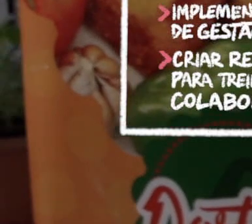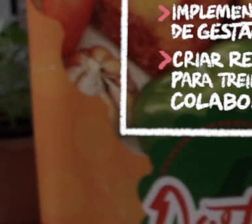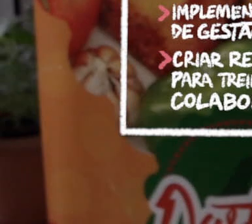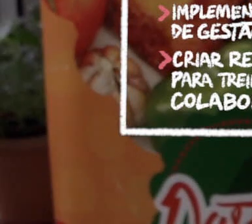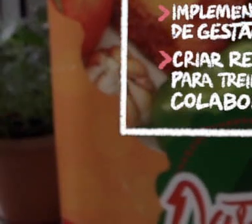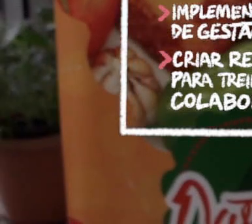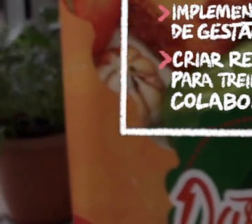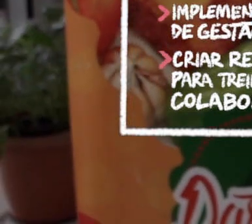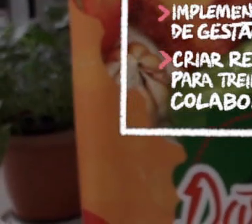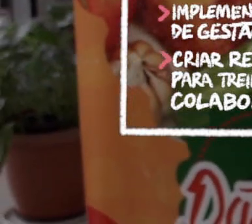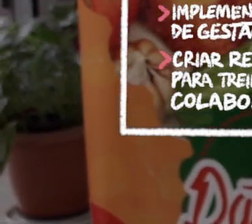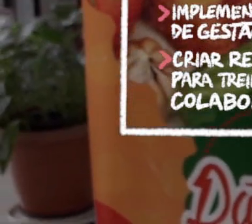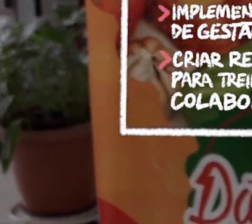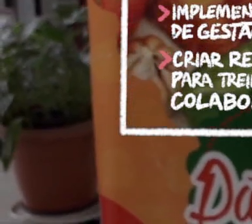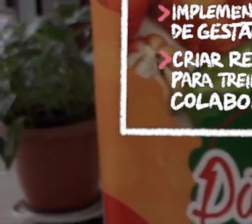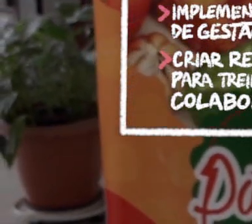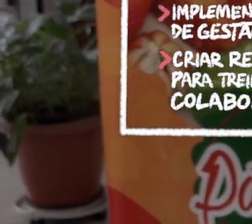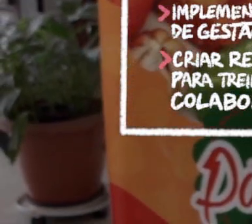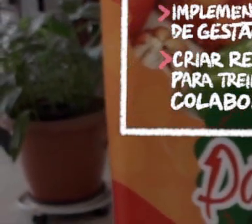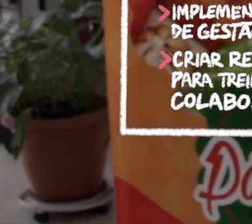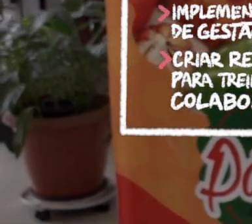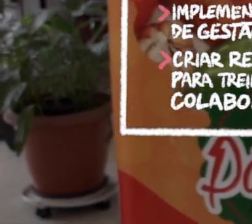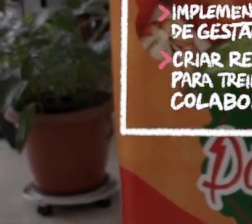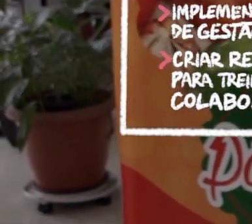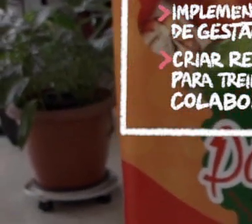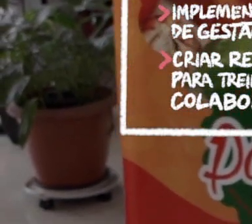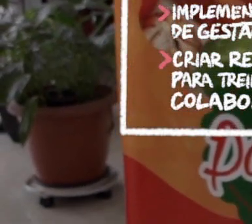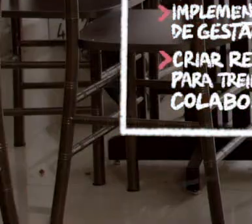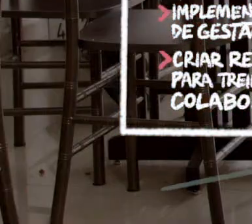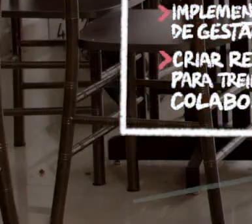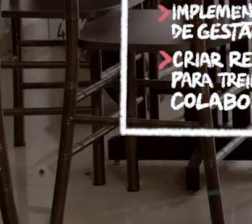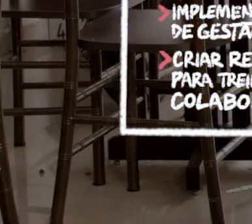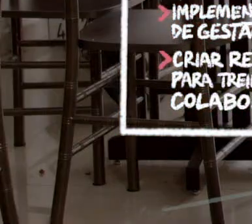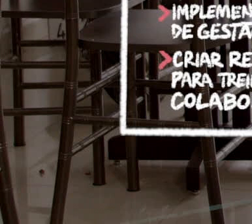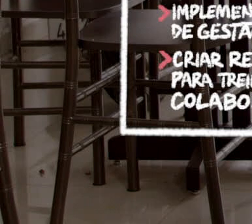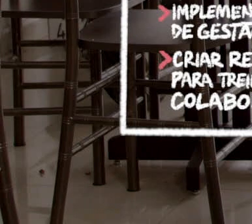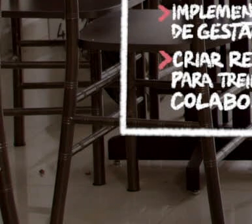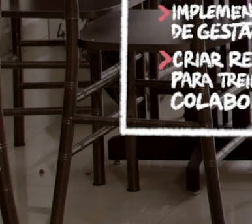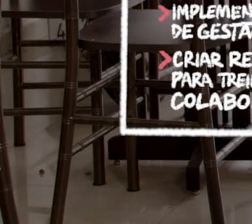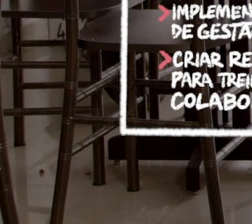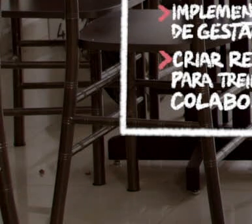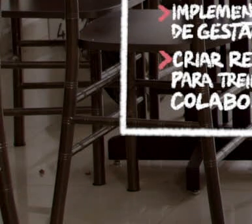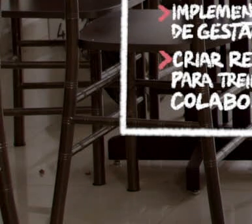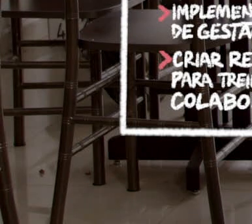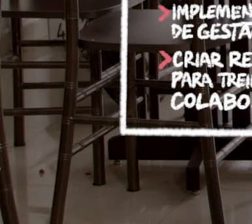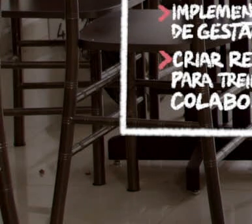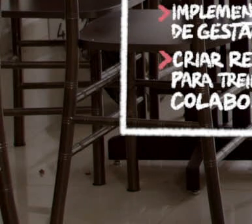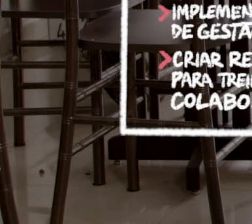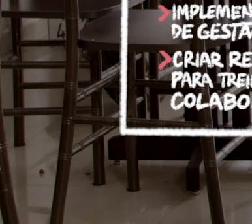Começar com novas coisas, novos jeitos, mais entrega, internet,